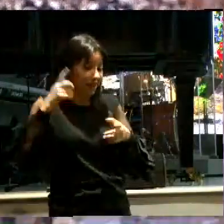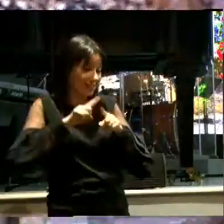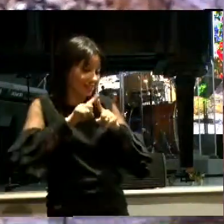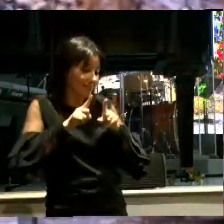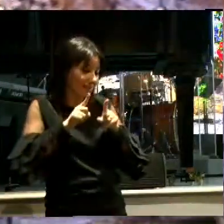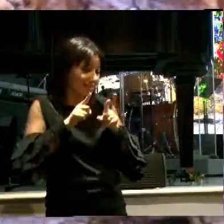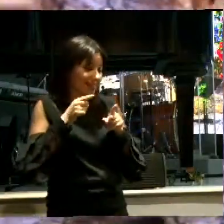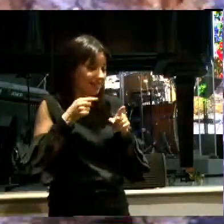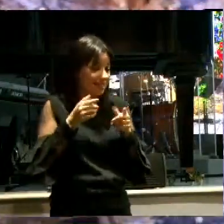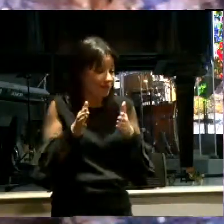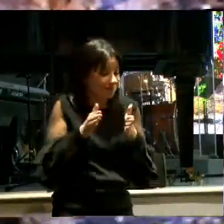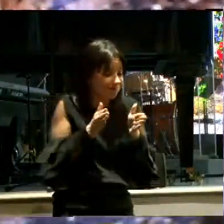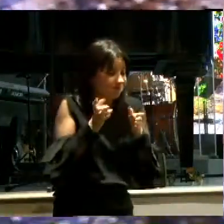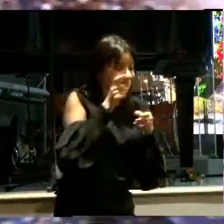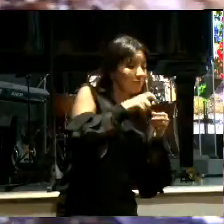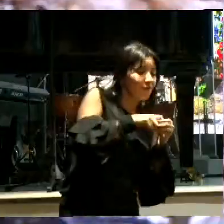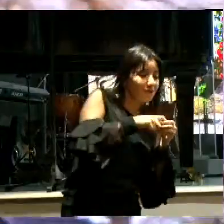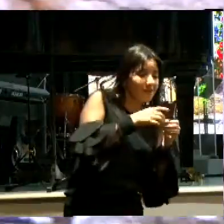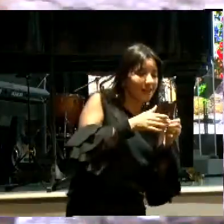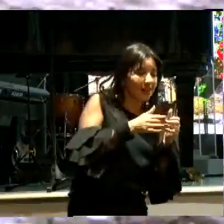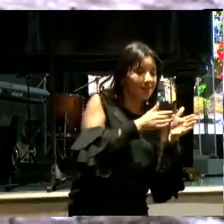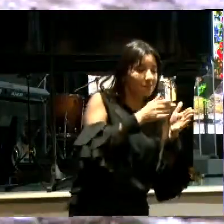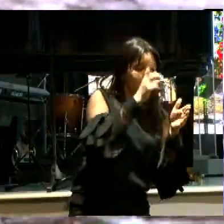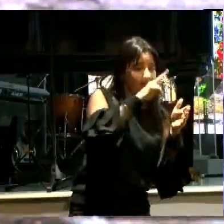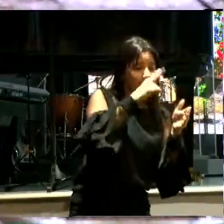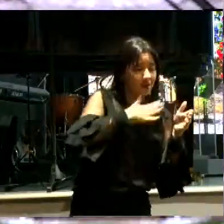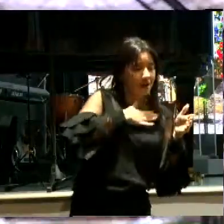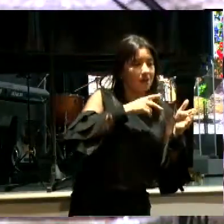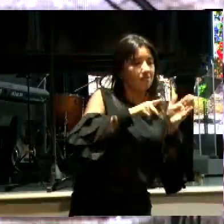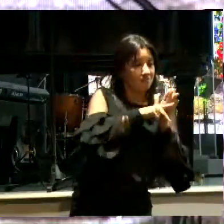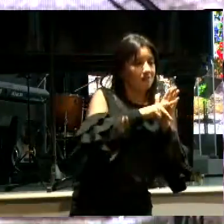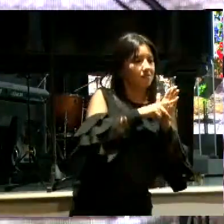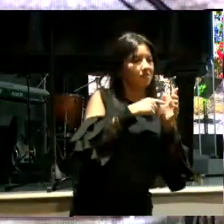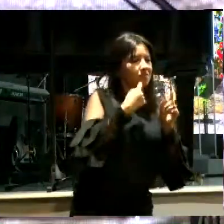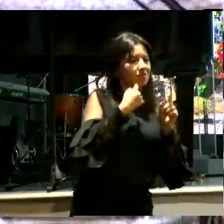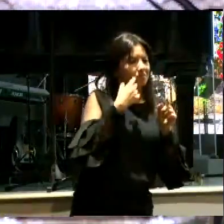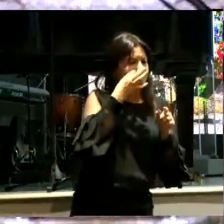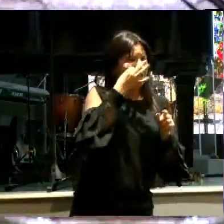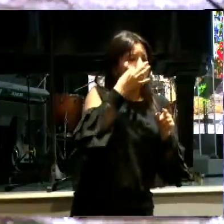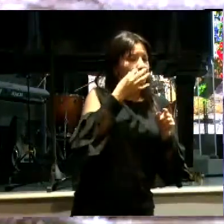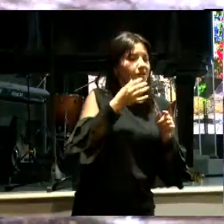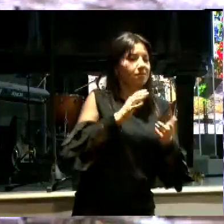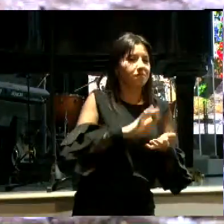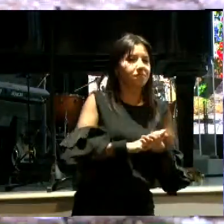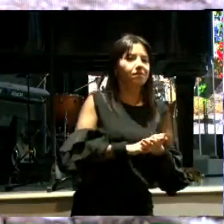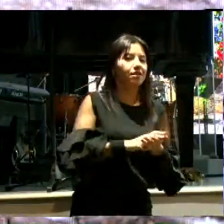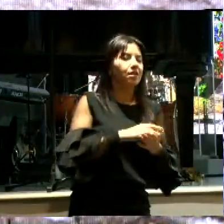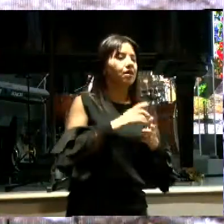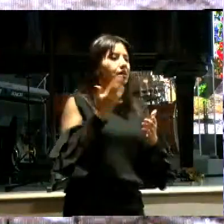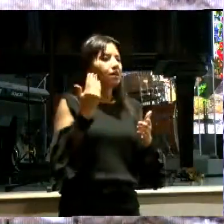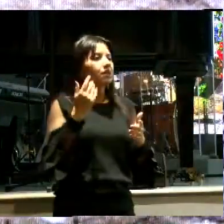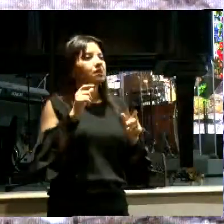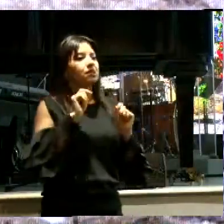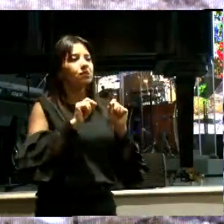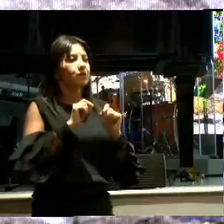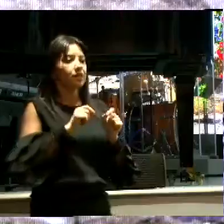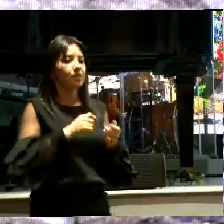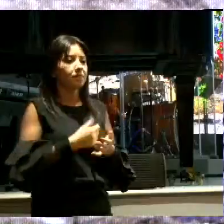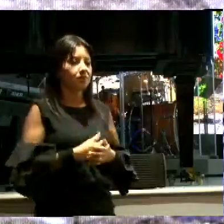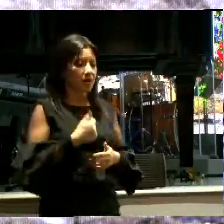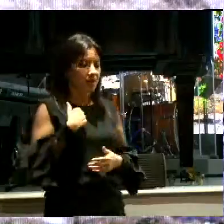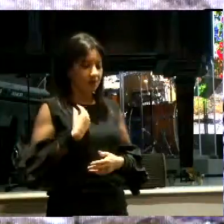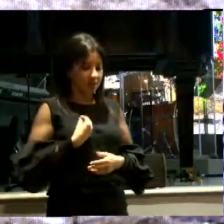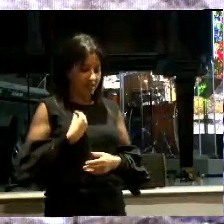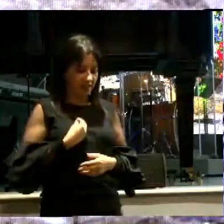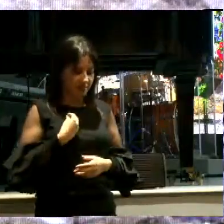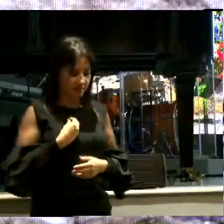andando. Eu estava com a minha firmazinha, na luta, né? Porque quando